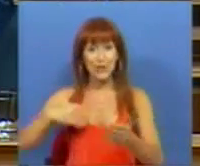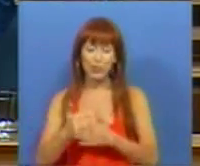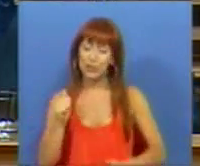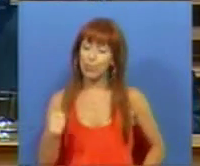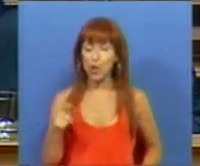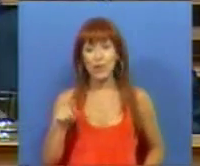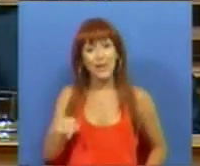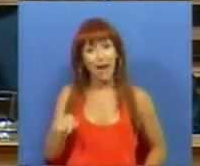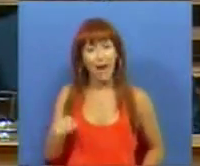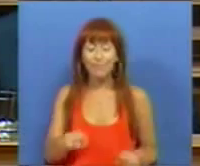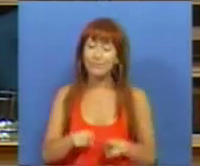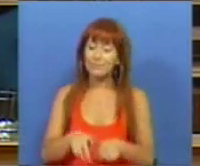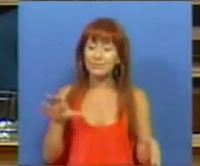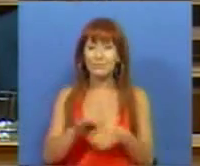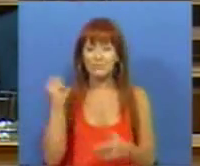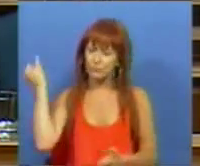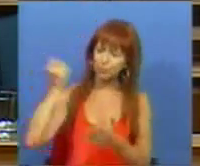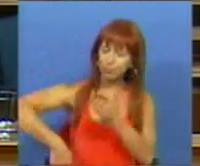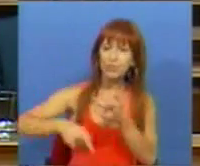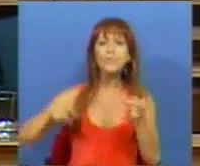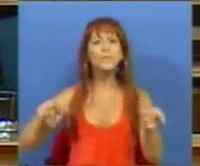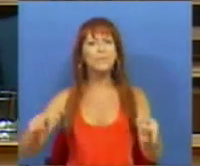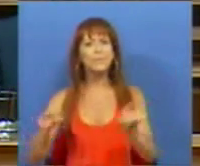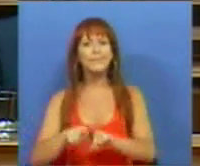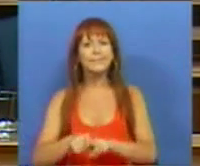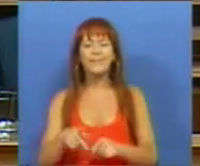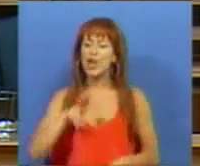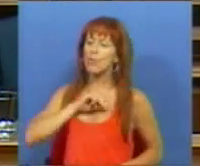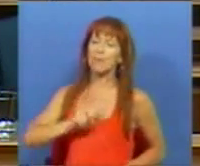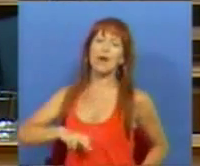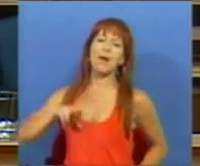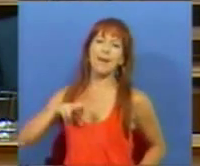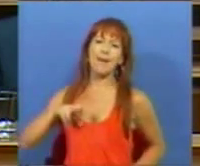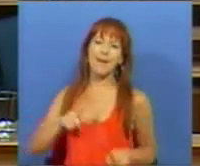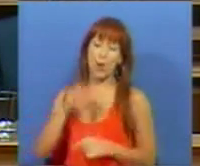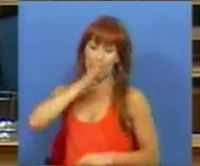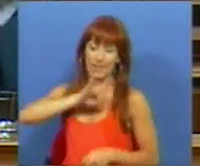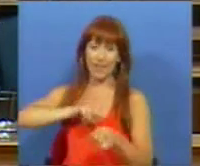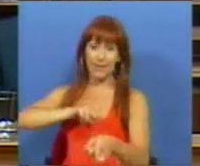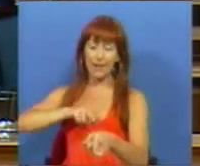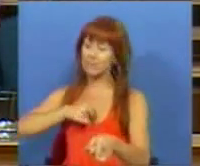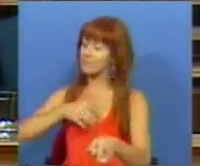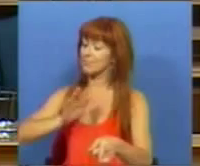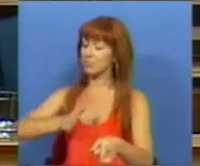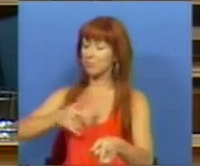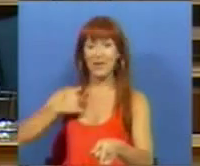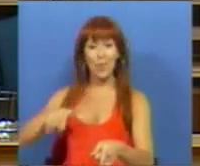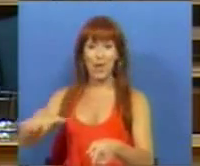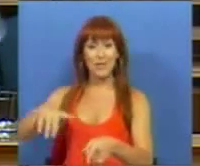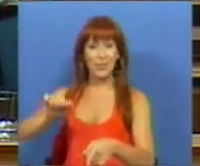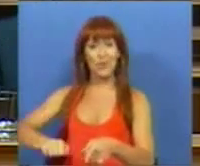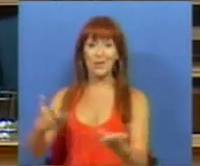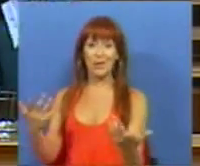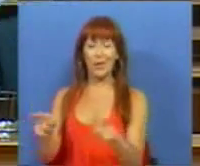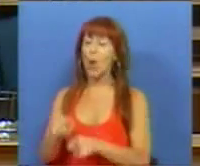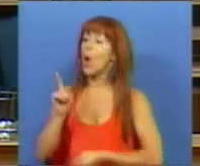do Bloco de Esquerda sobre a tributação dos prémios milionários fossem aplicados, não estaríamos na situação